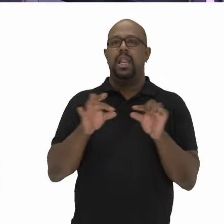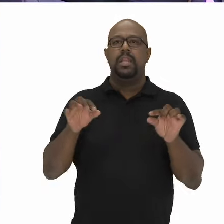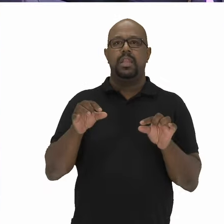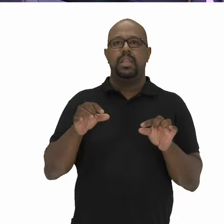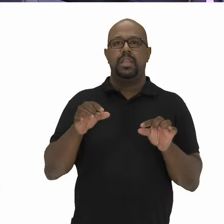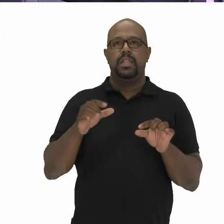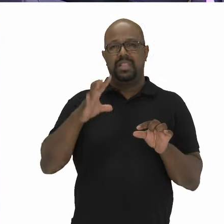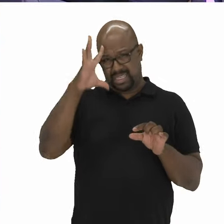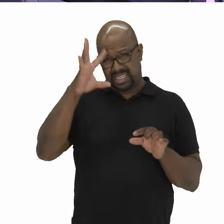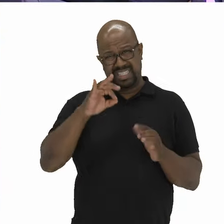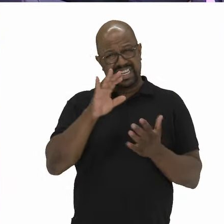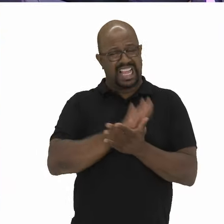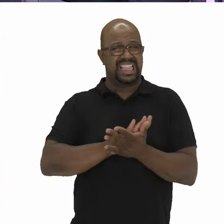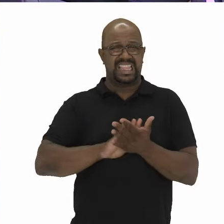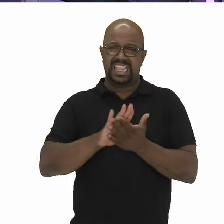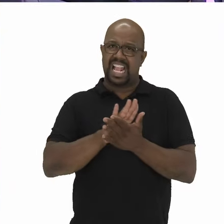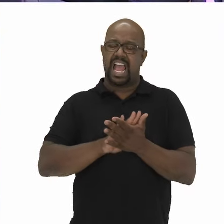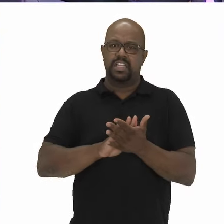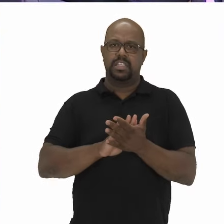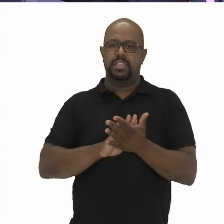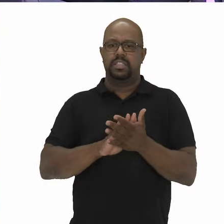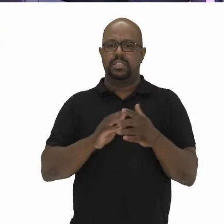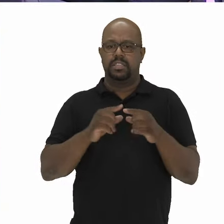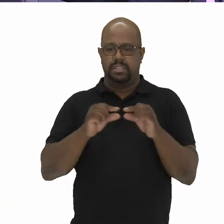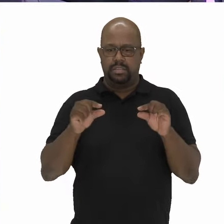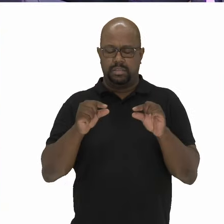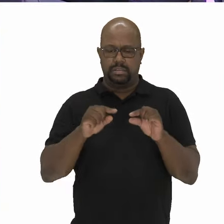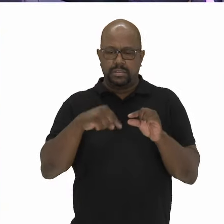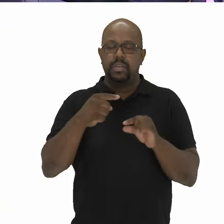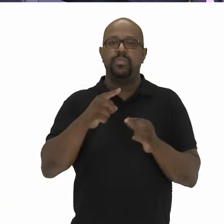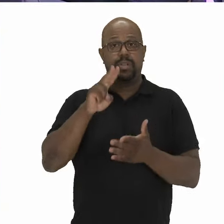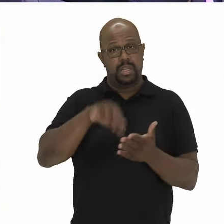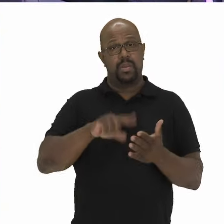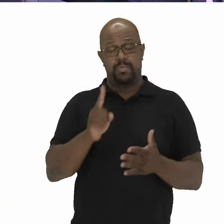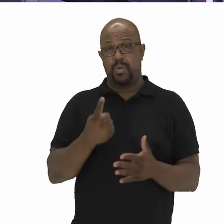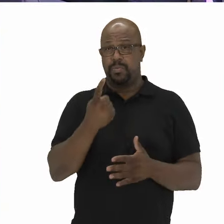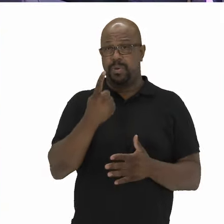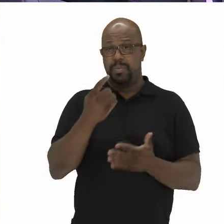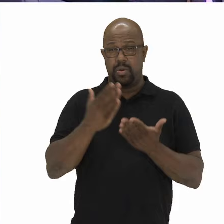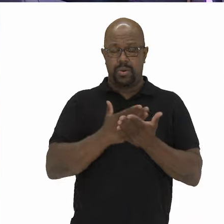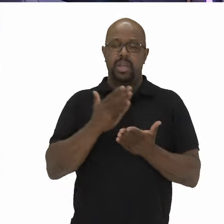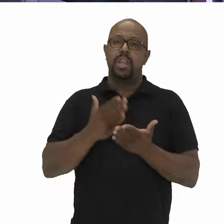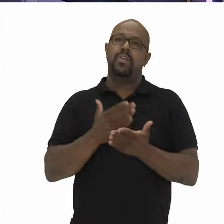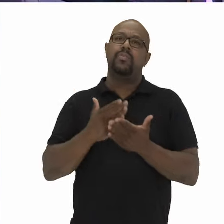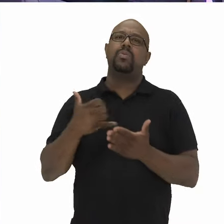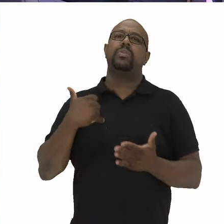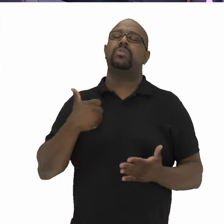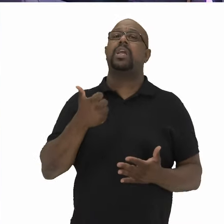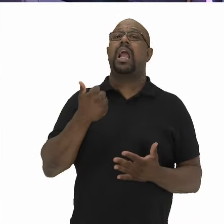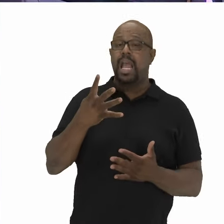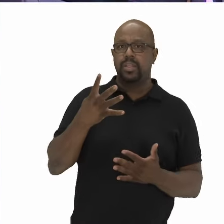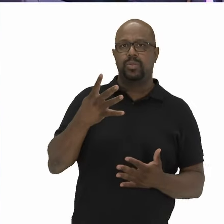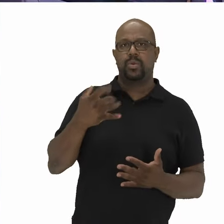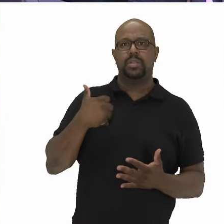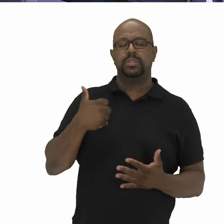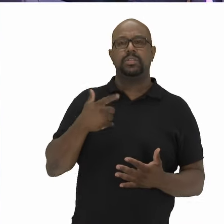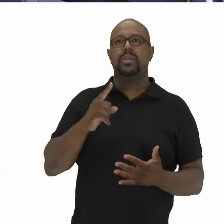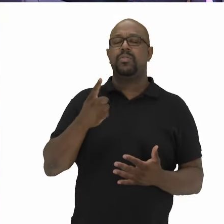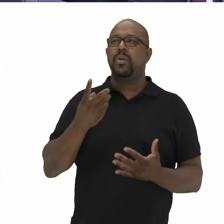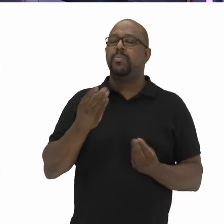linha baixo não consegui entender nada que tava na linha acima então eu fui ler o meu primeiro livro quando eu tinha